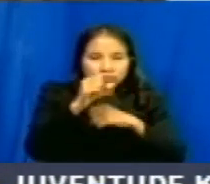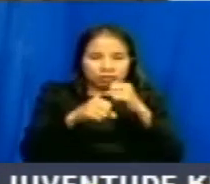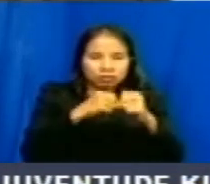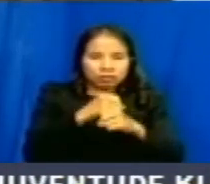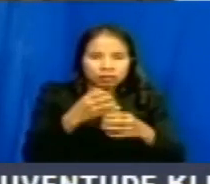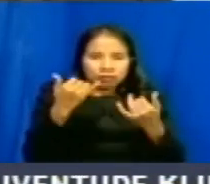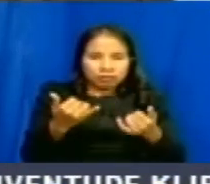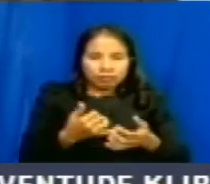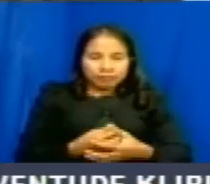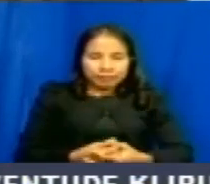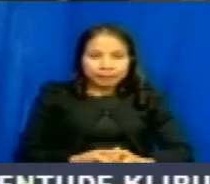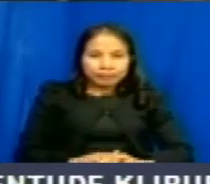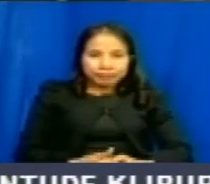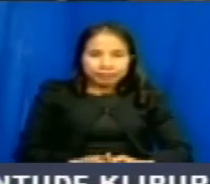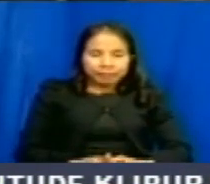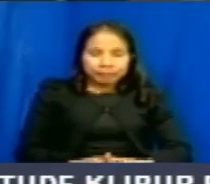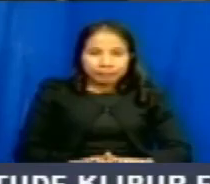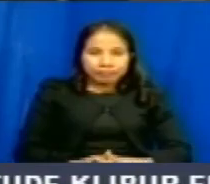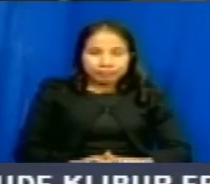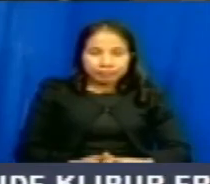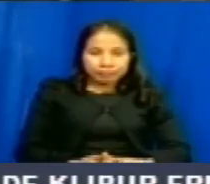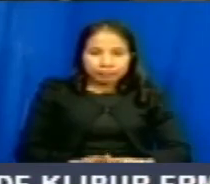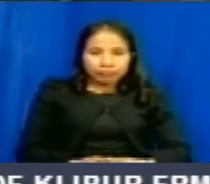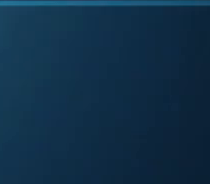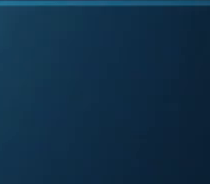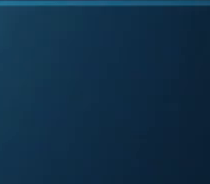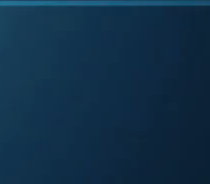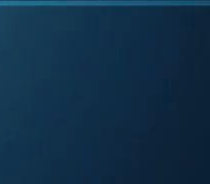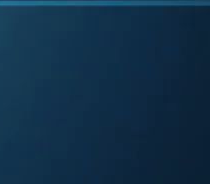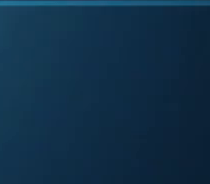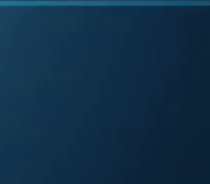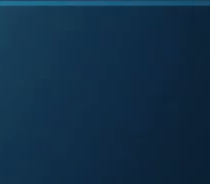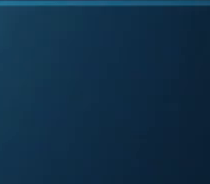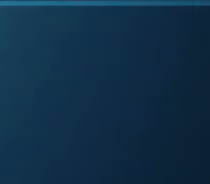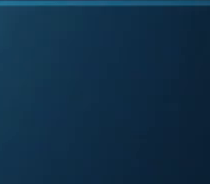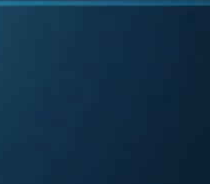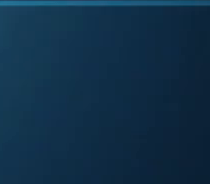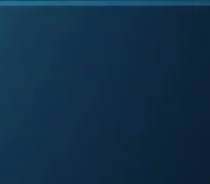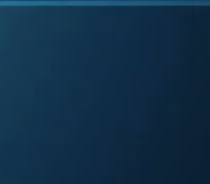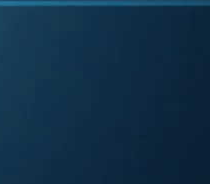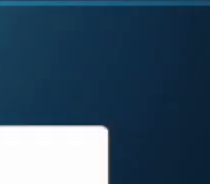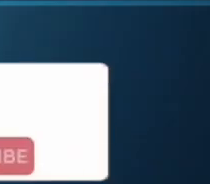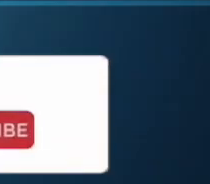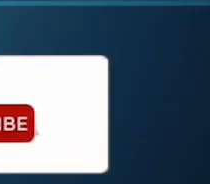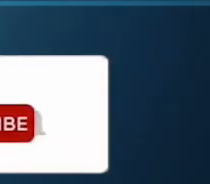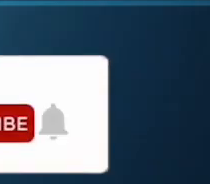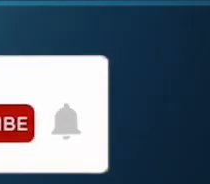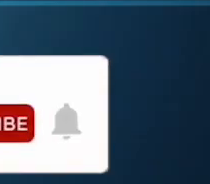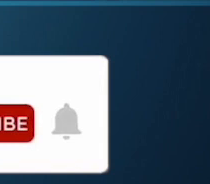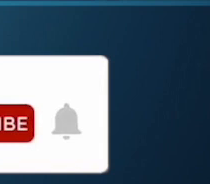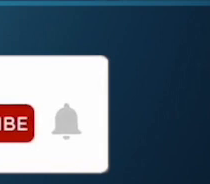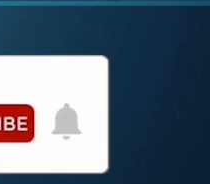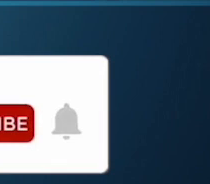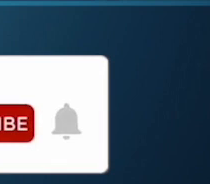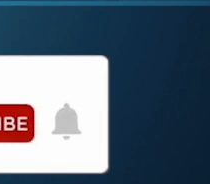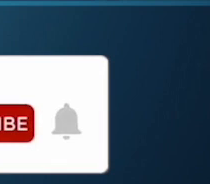Tinangne. Ezequiel Freitas, Olandino Pacheco, ba RTDL. A tu retan informação factuais não atuais,